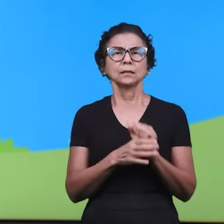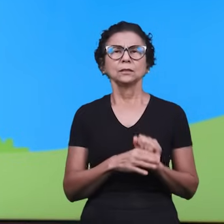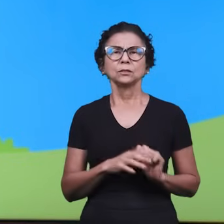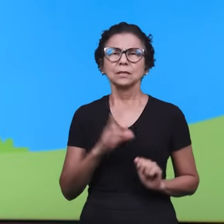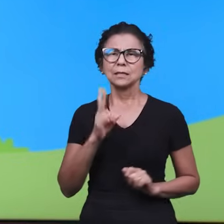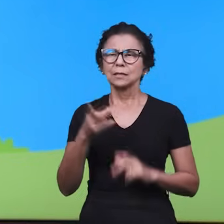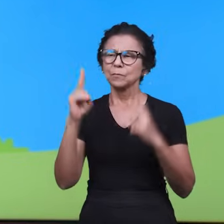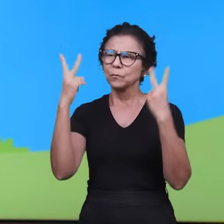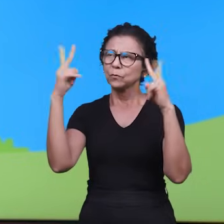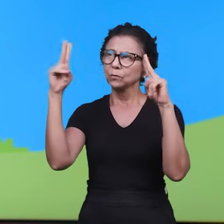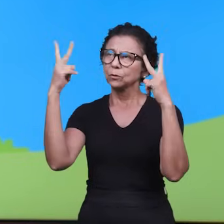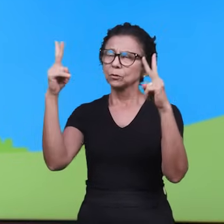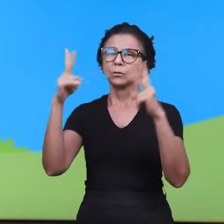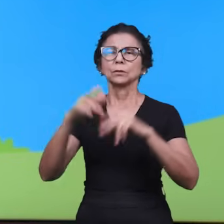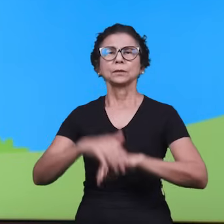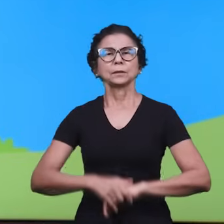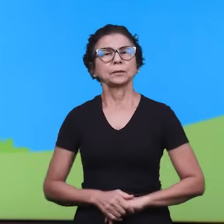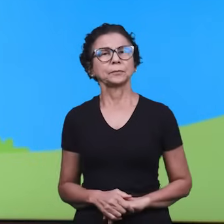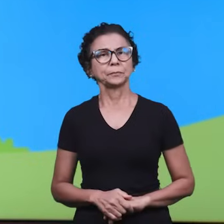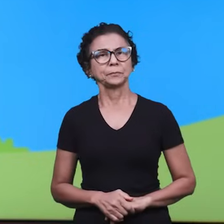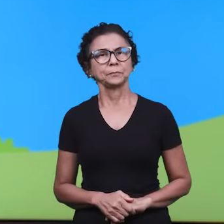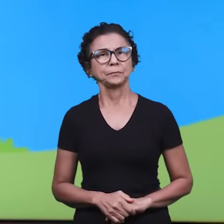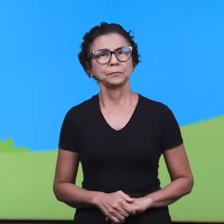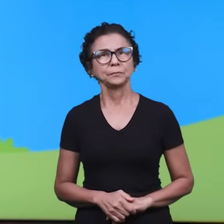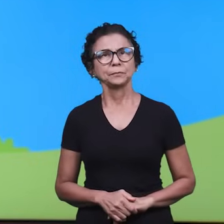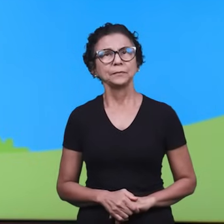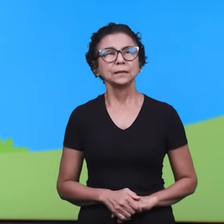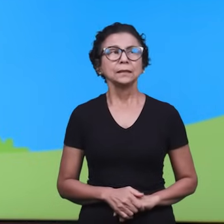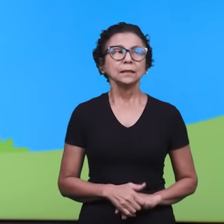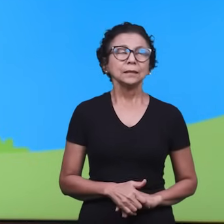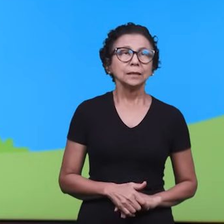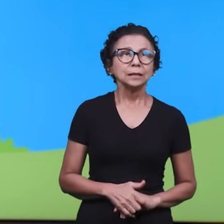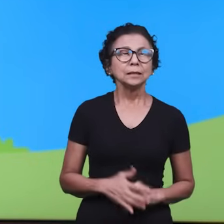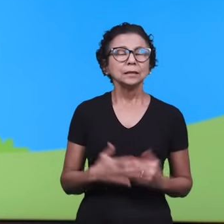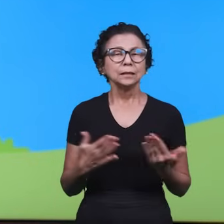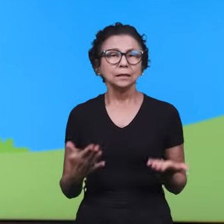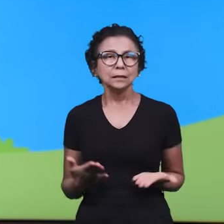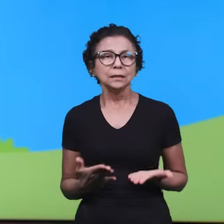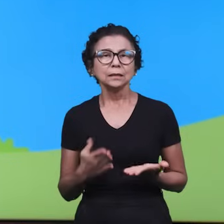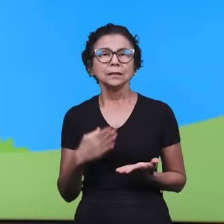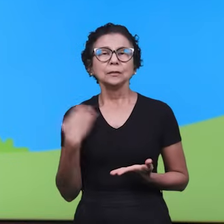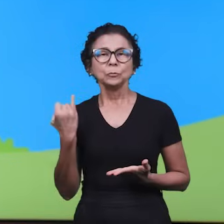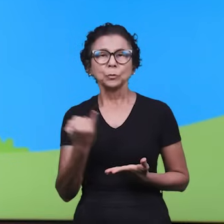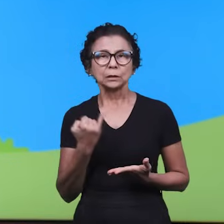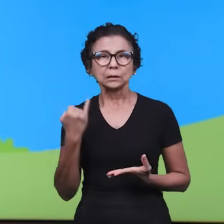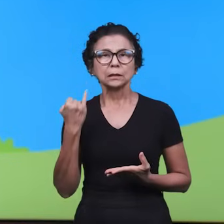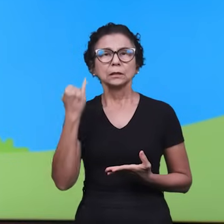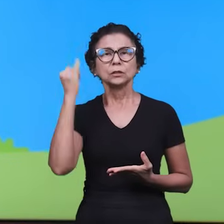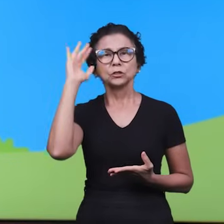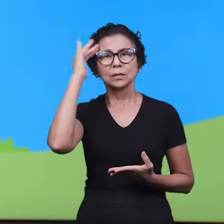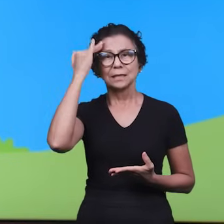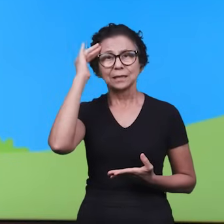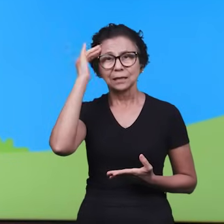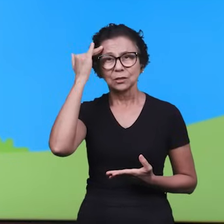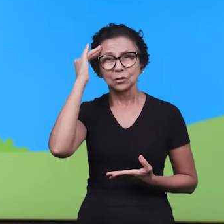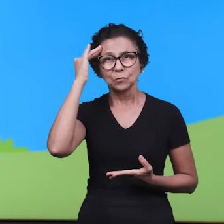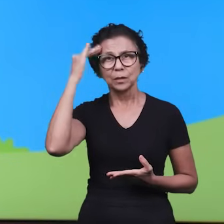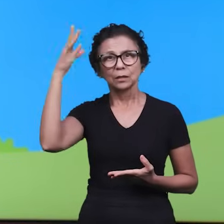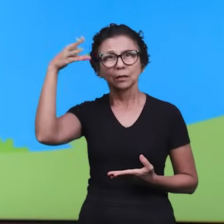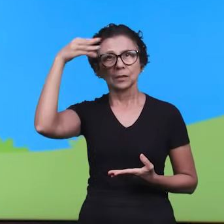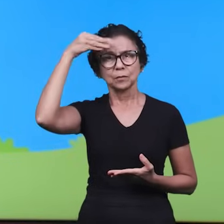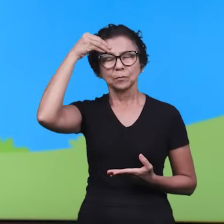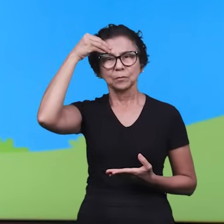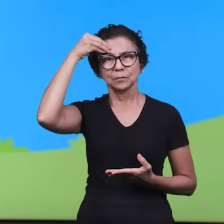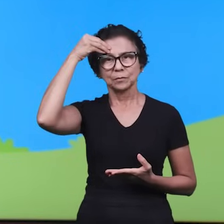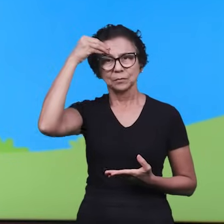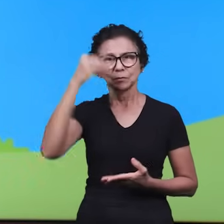nós seremos vitoriosos. E Ele quer que esse entendimento esteja assim bem firmado no